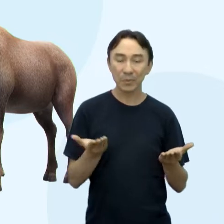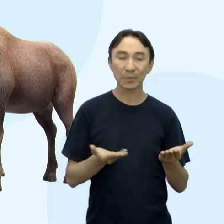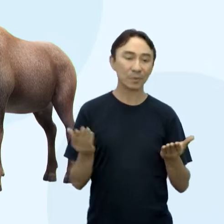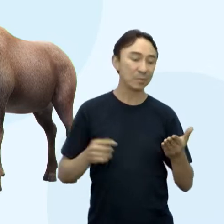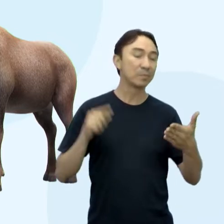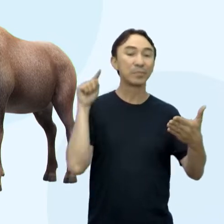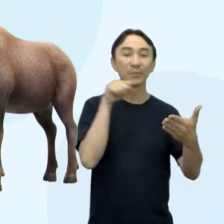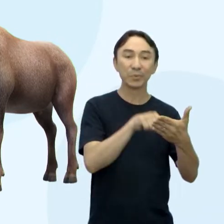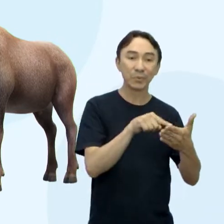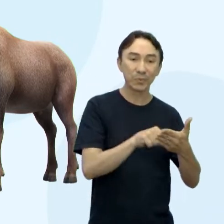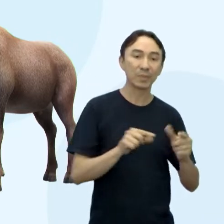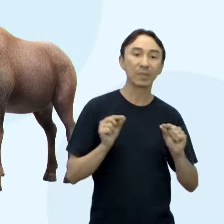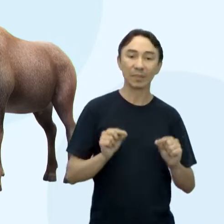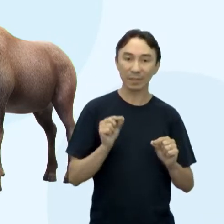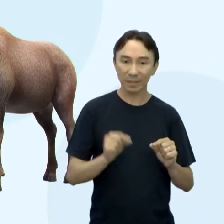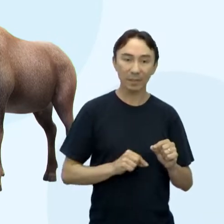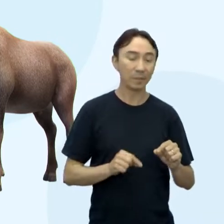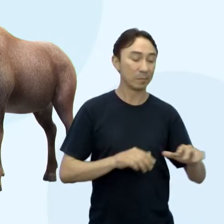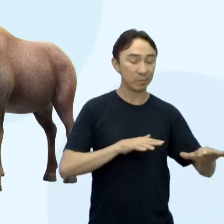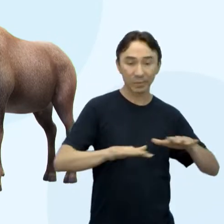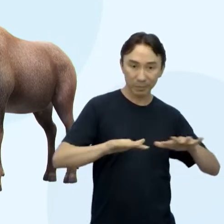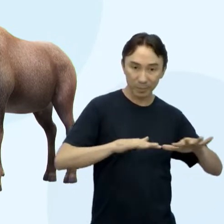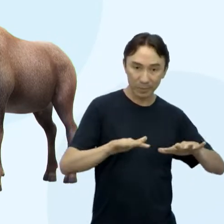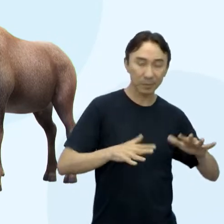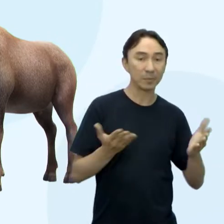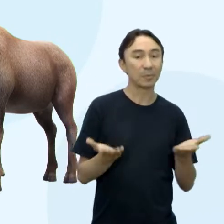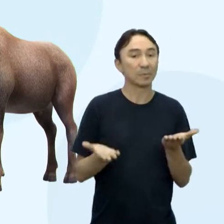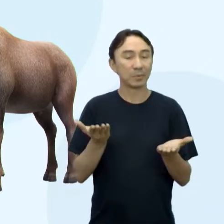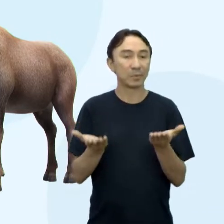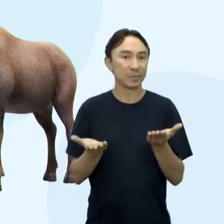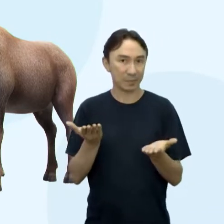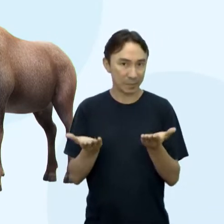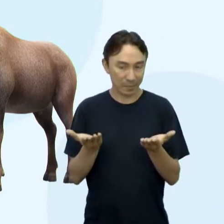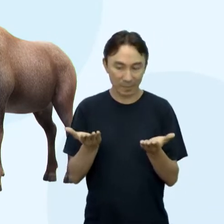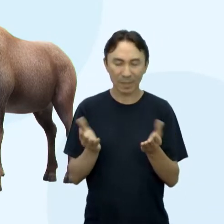movimento harmônico simples, o famoso